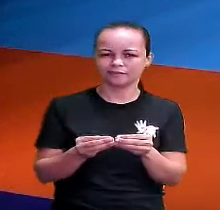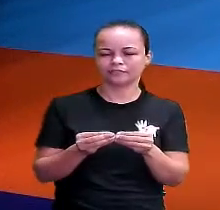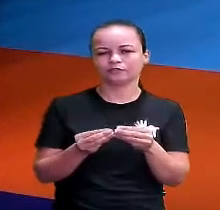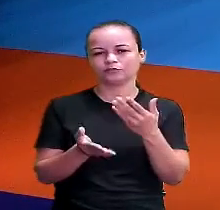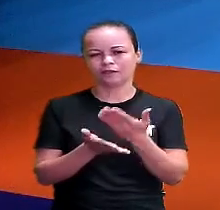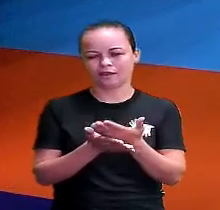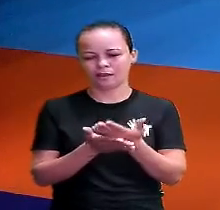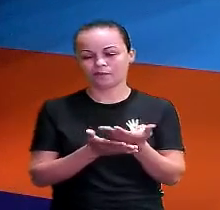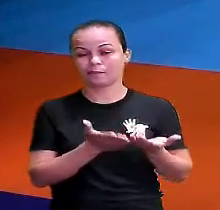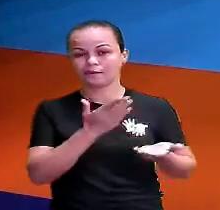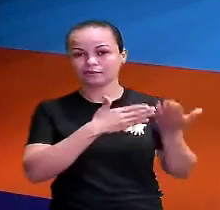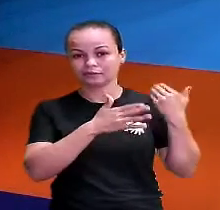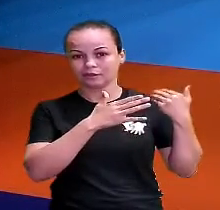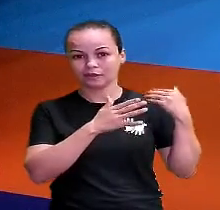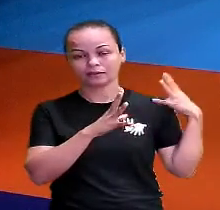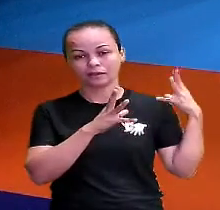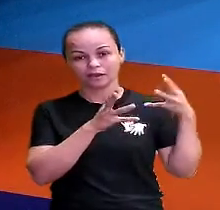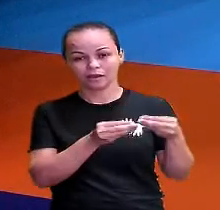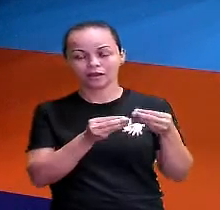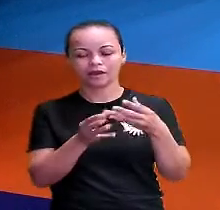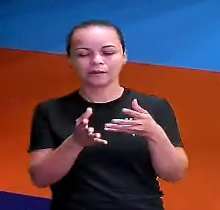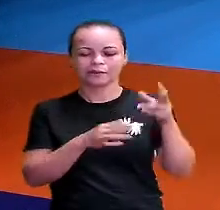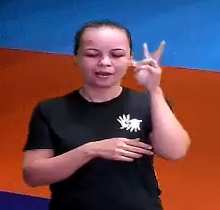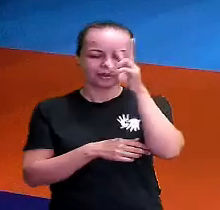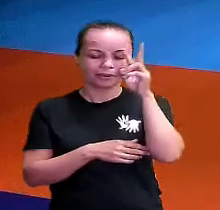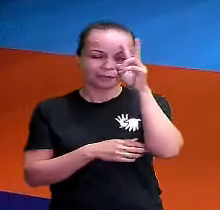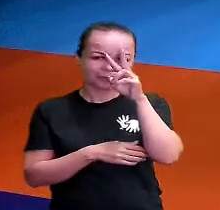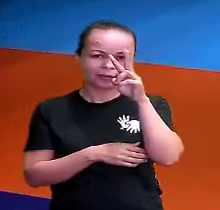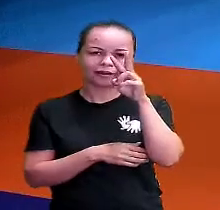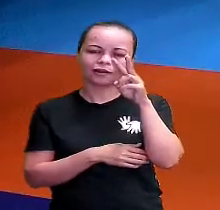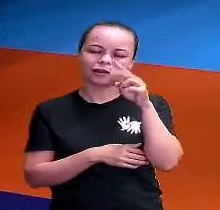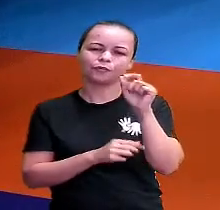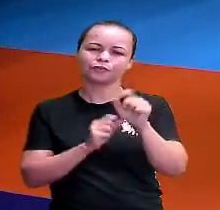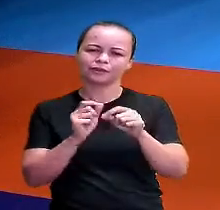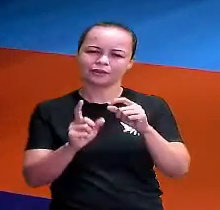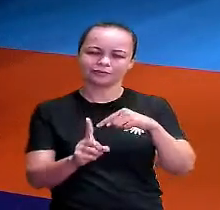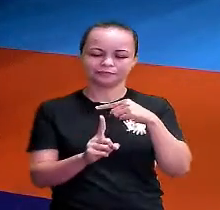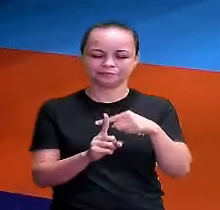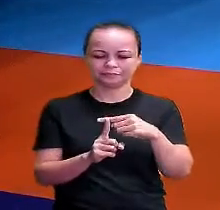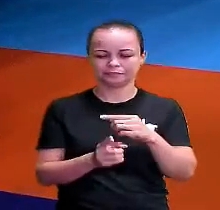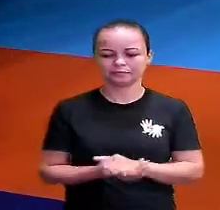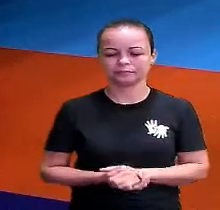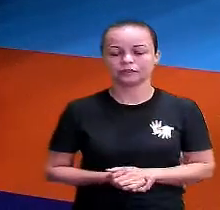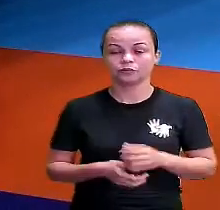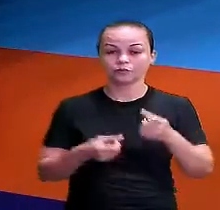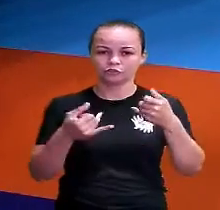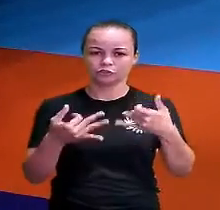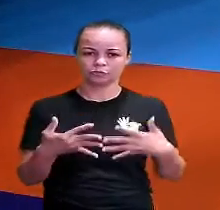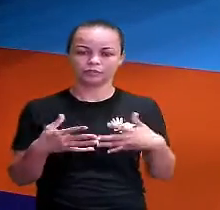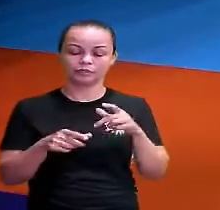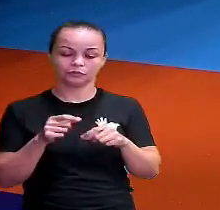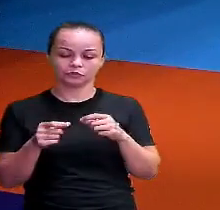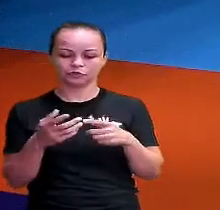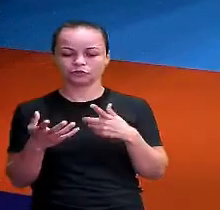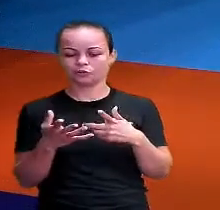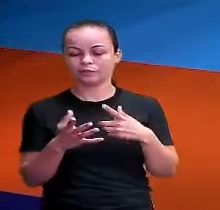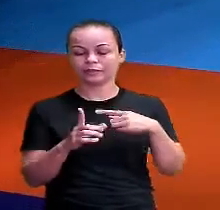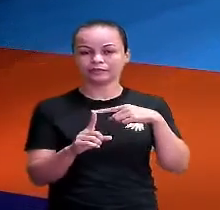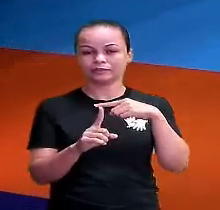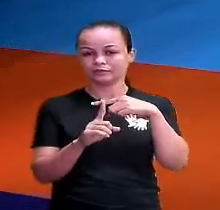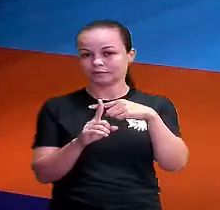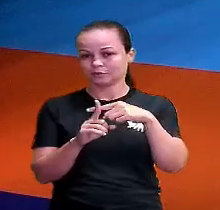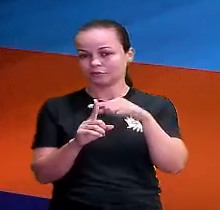aulas anteriores para a gente lembrar o que é a adição, tá certo? Então, quando eu falo adição, eu estou falando no